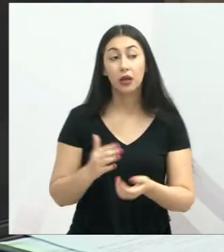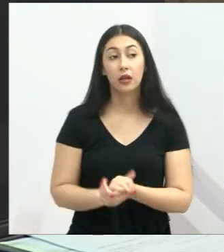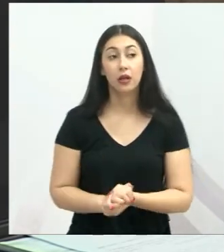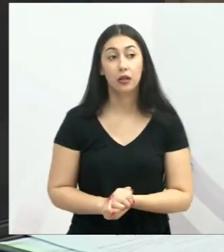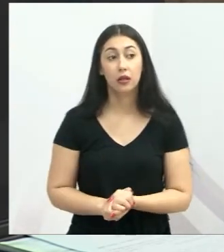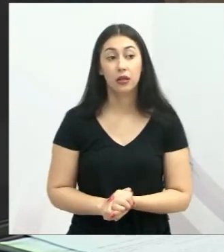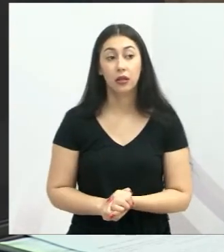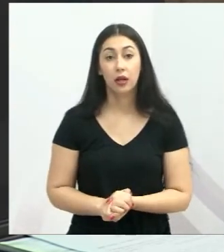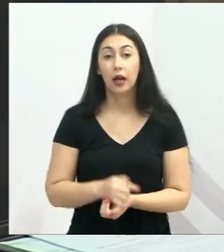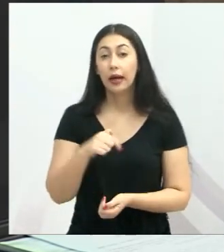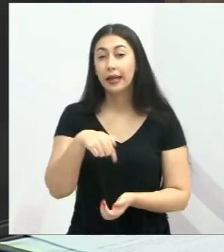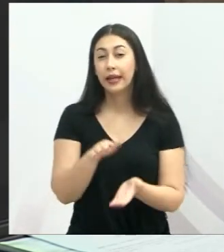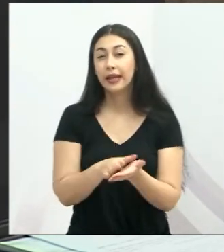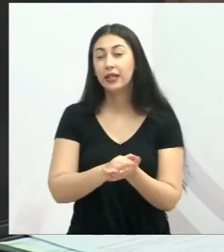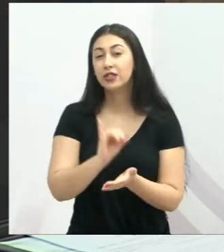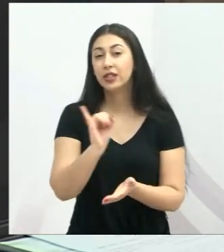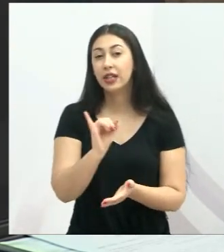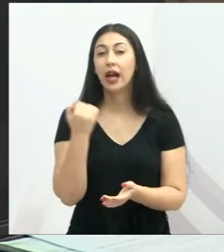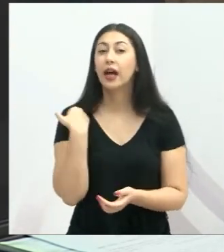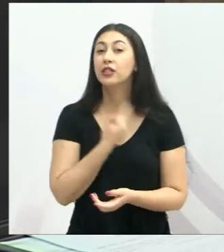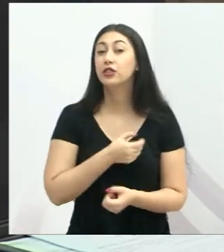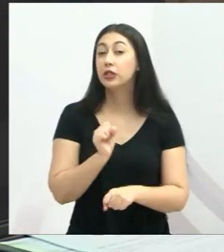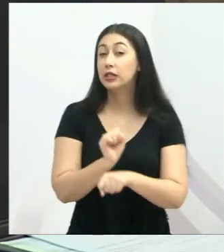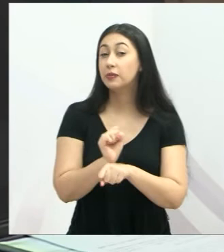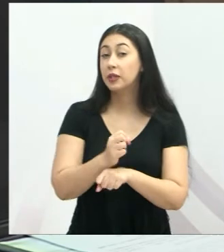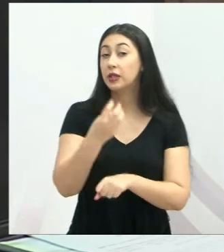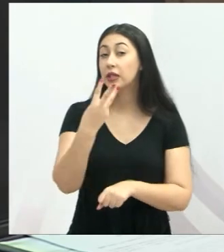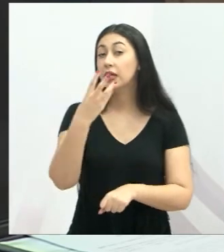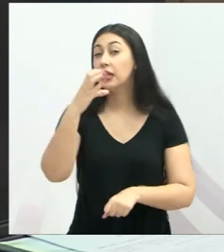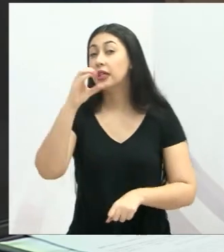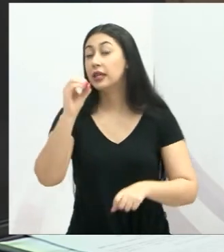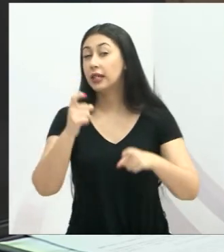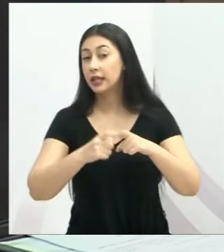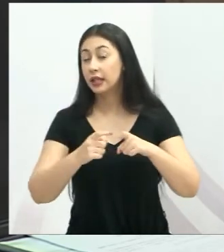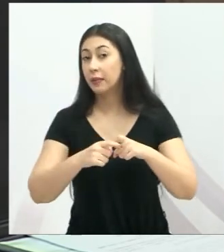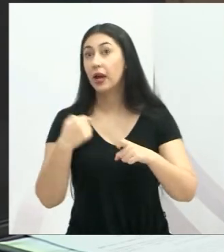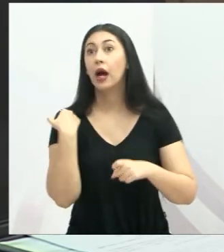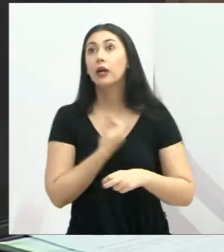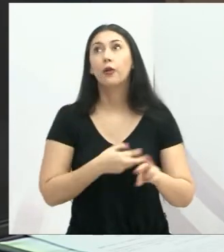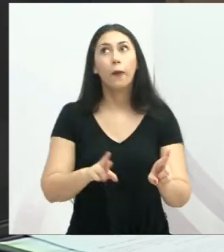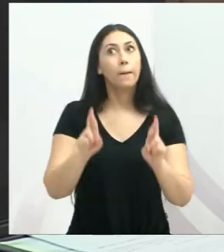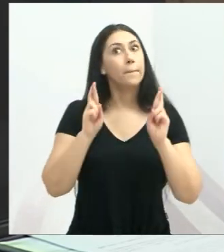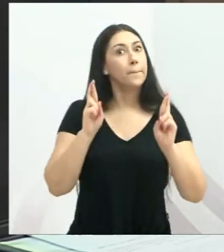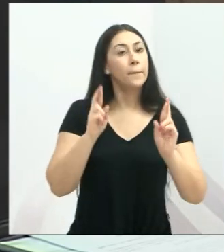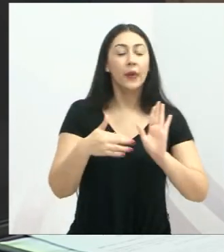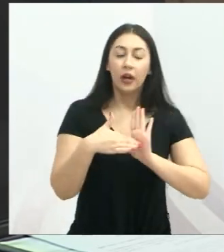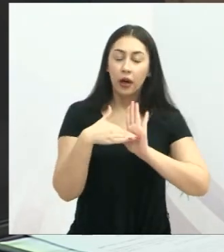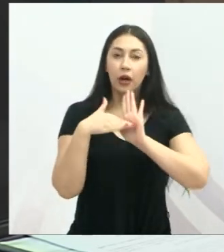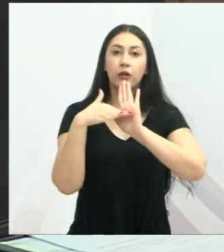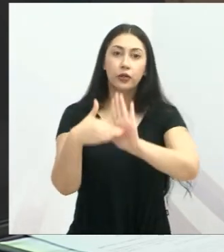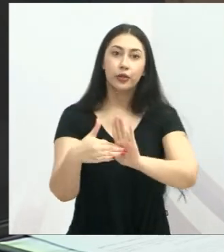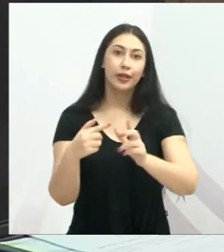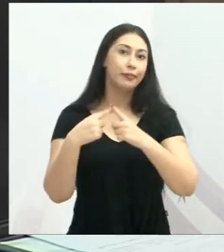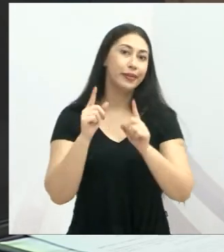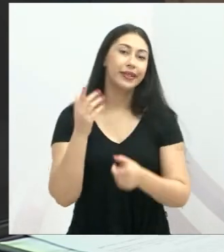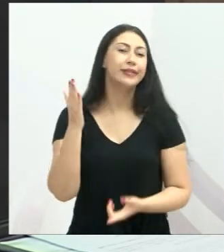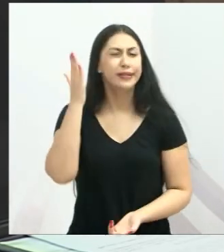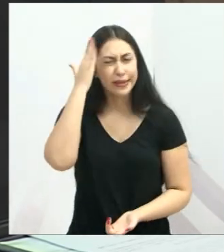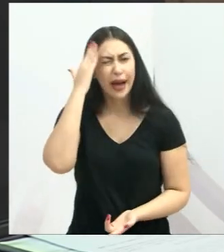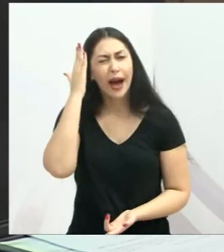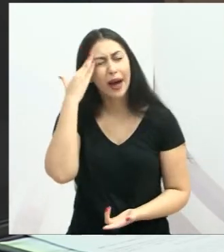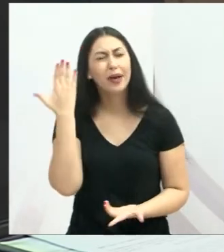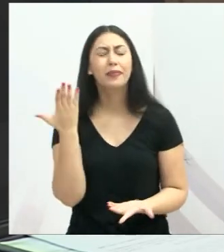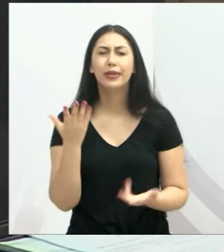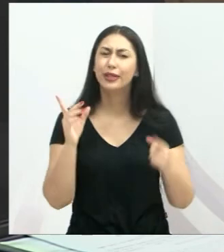previsto para chegar em Jacareí 30 médicos até o final do mês. Então, a gente espera que supra as necessidades que não vai suprir ainda. São